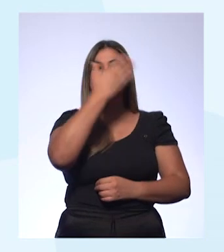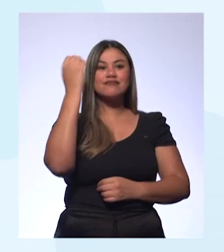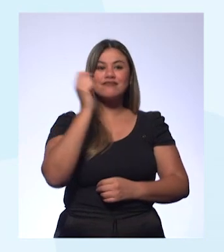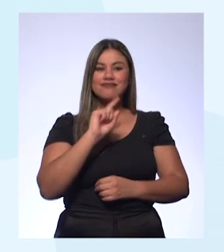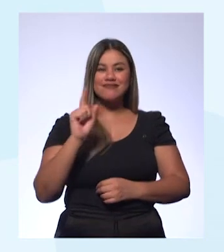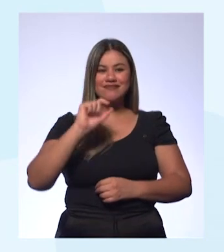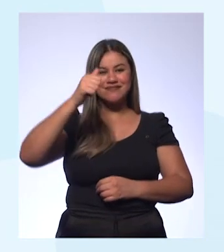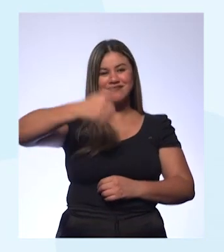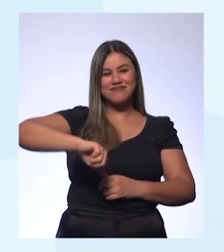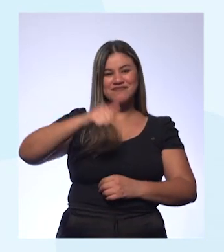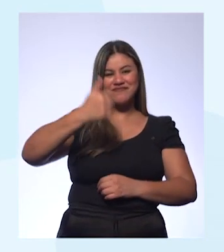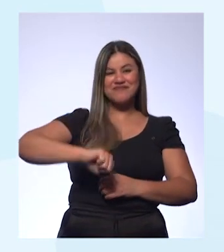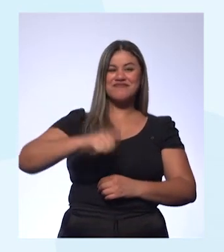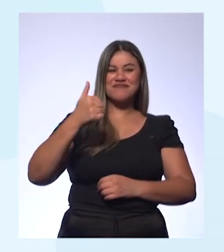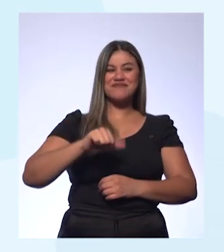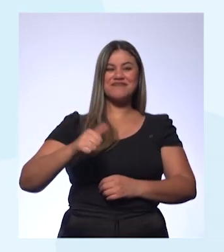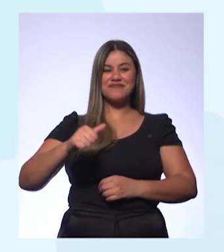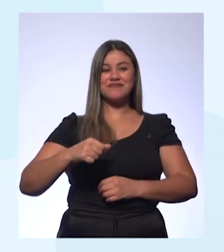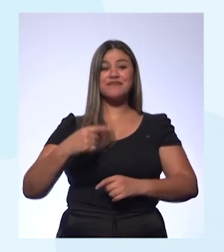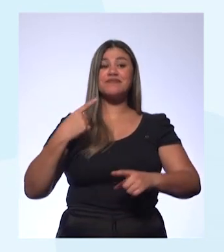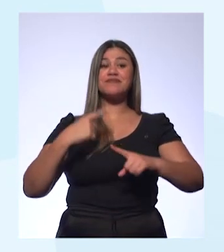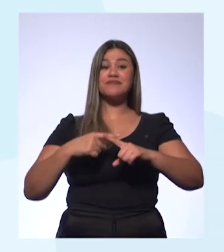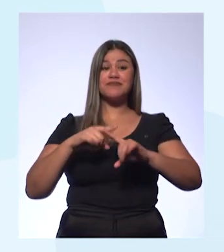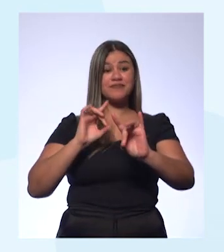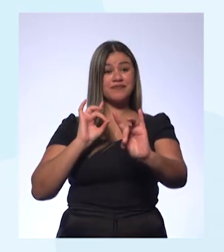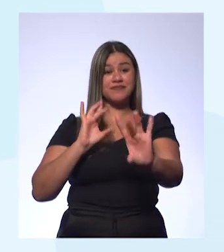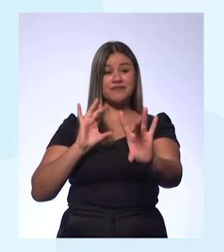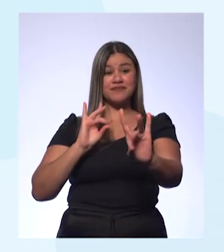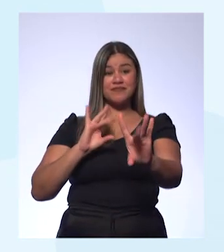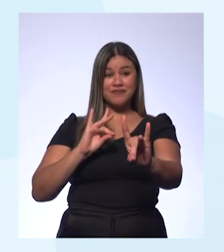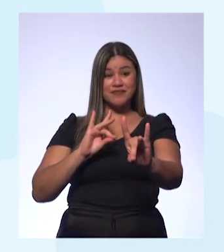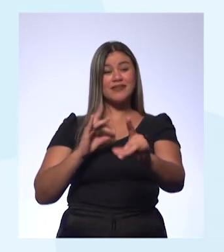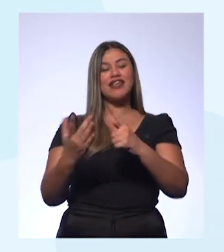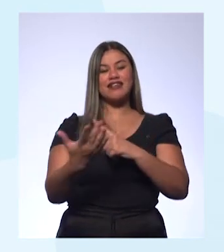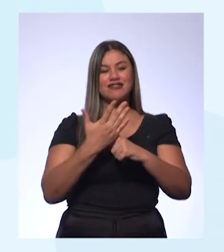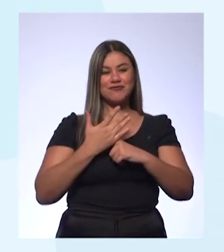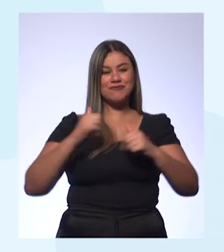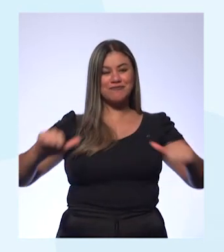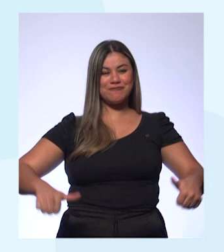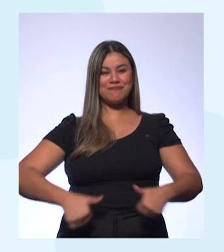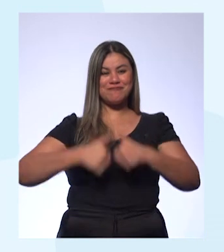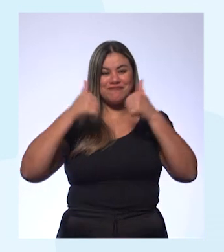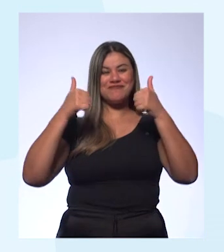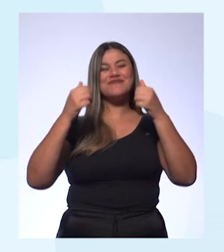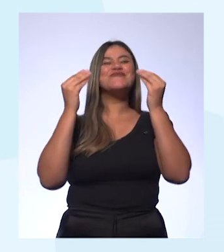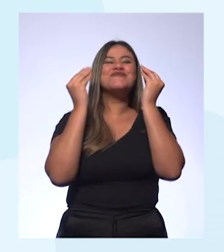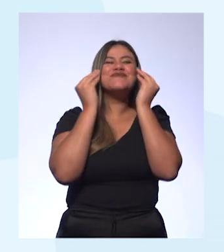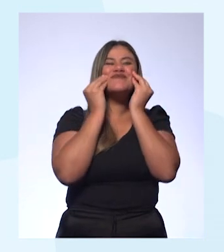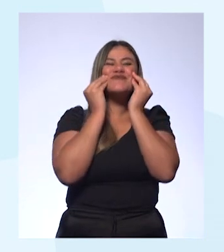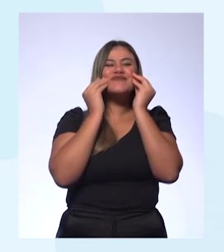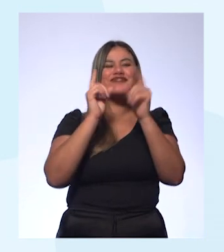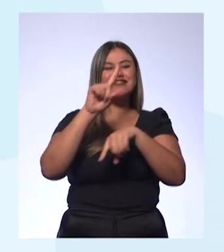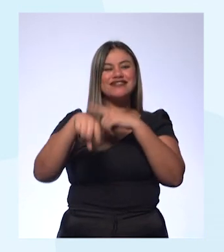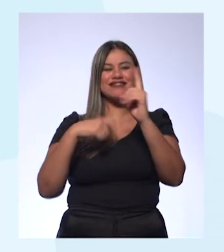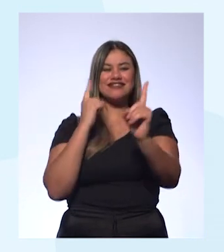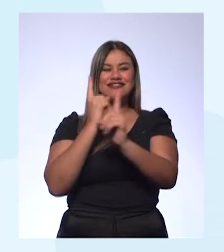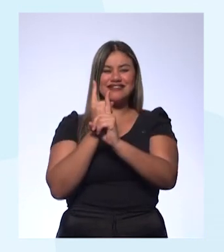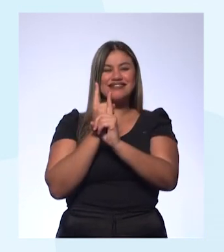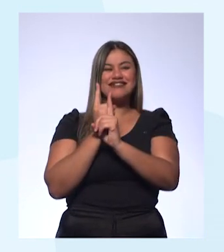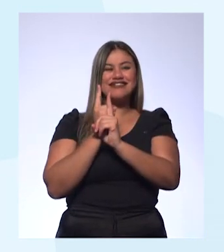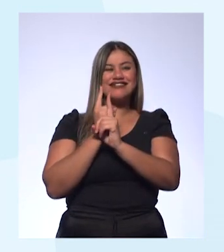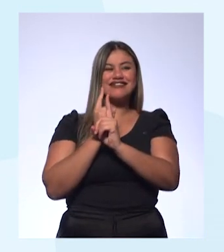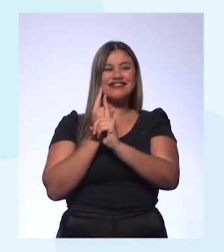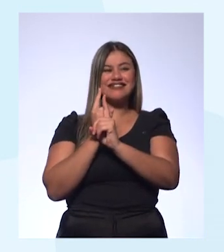esqueça de nos avaliar, porque através do feedback de vocês nós vamos melhorando as aulas. Então, um grande beijo e até a próxima